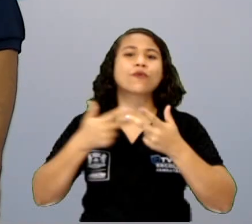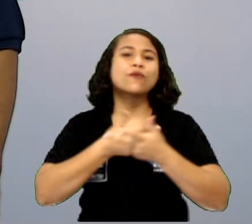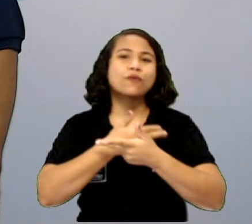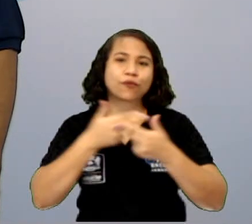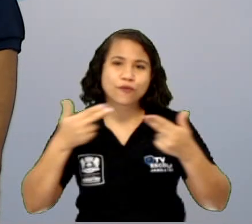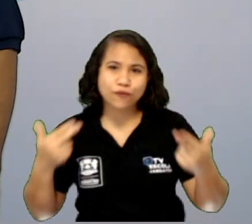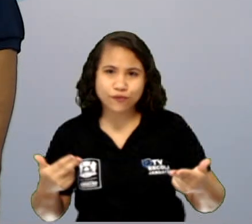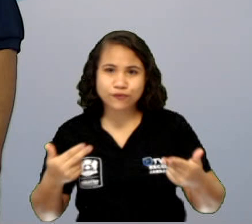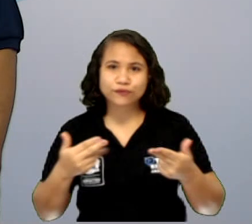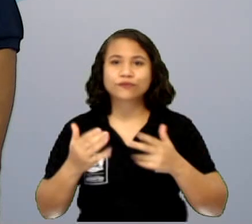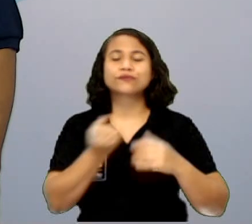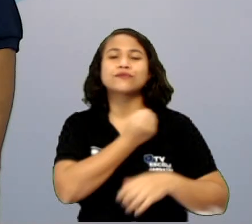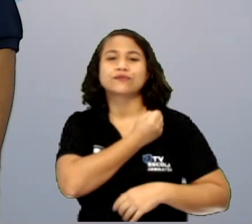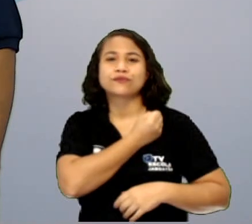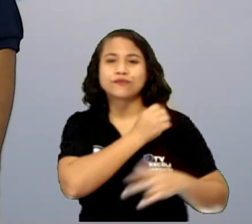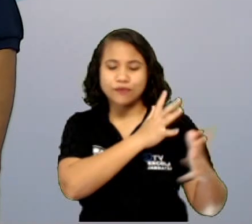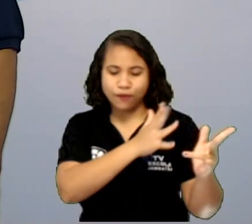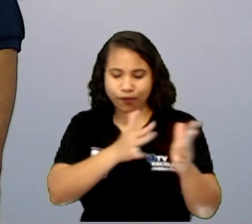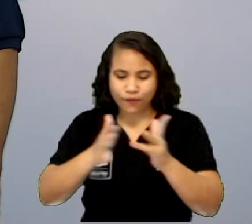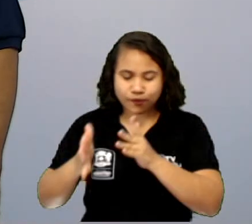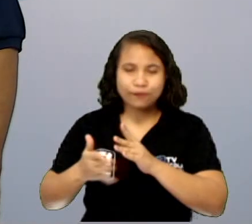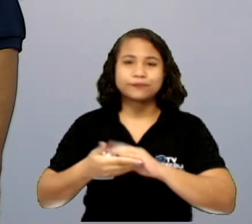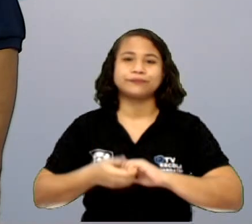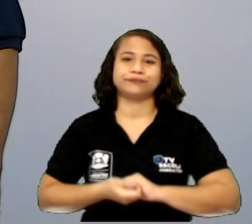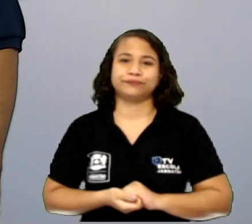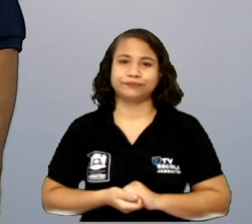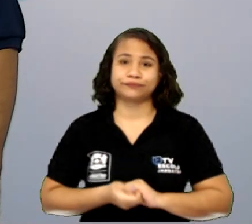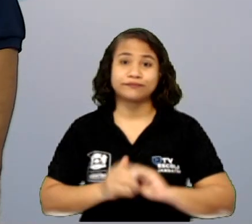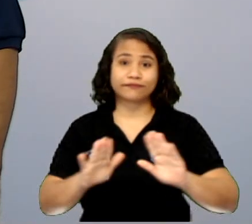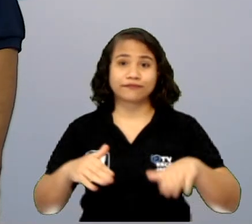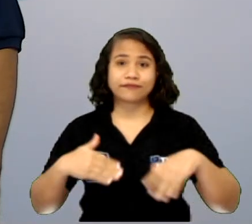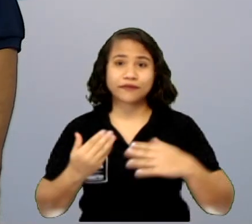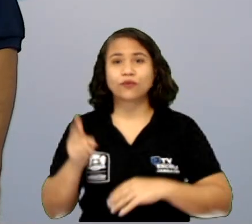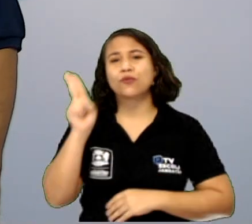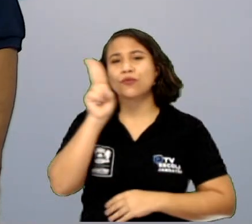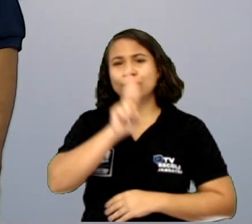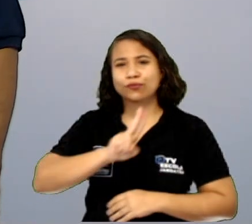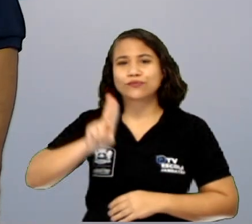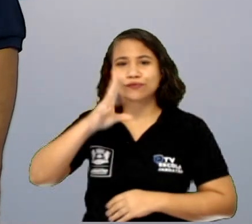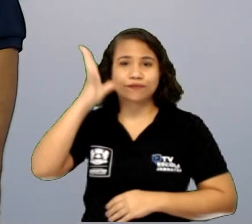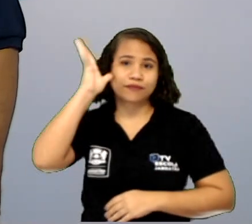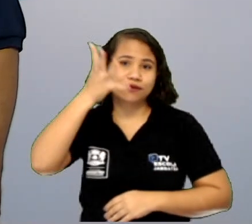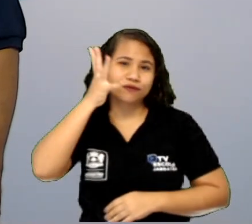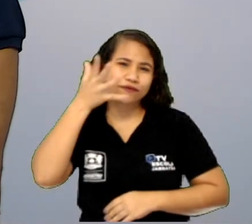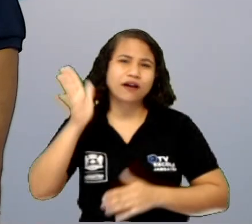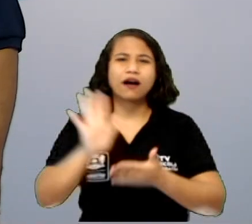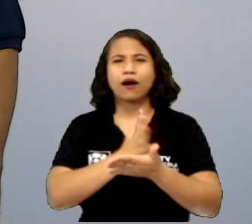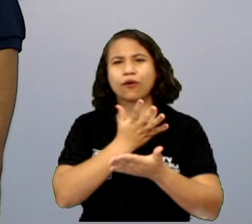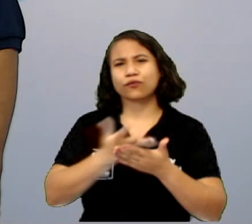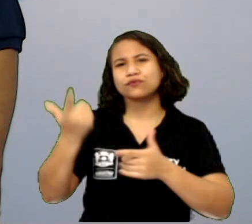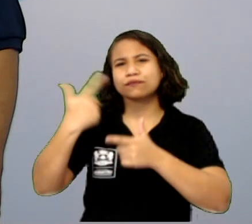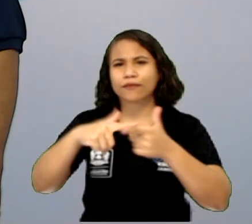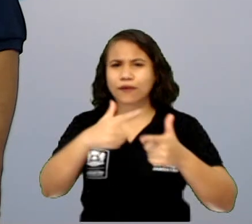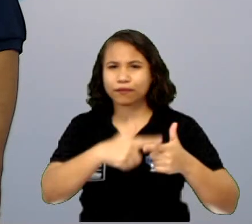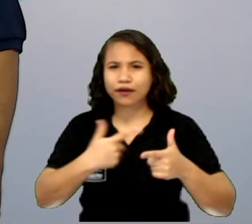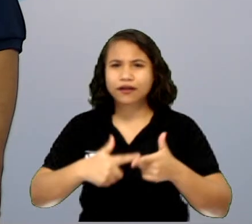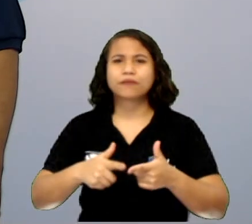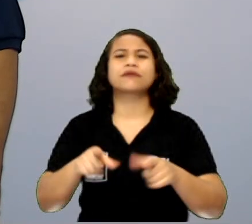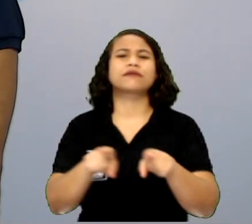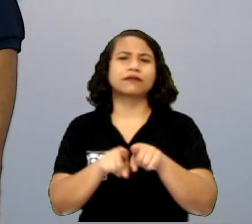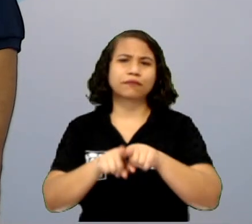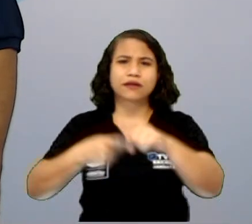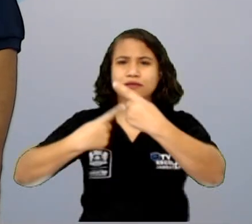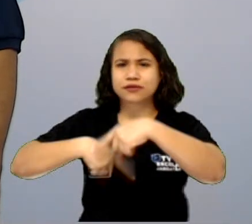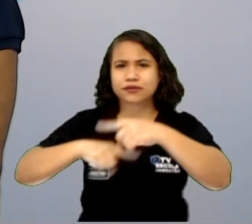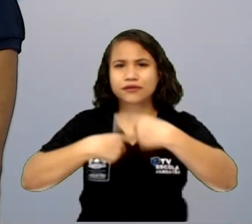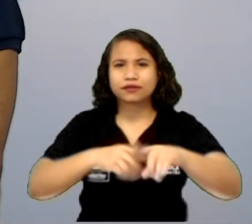dos termos dos extremos certo e foi isso que a gente utilizou para resolver alguns problemas nas aulas inclusive os desafios